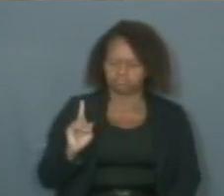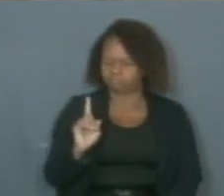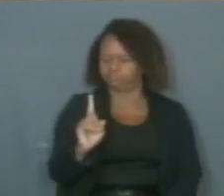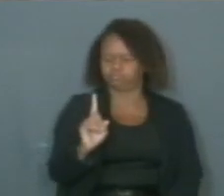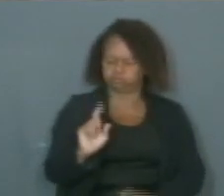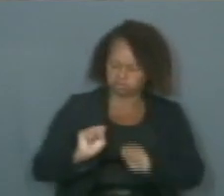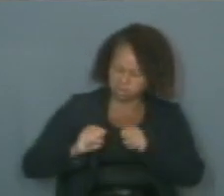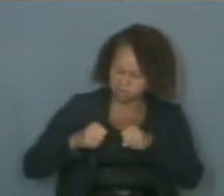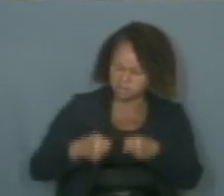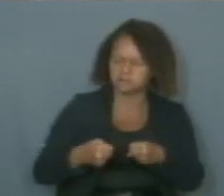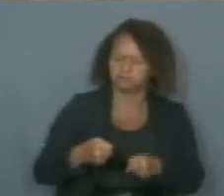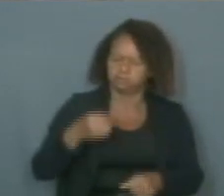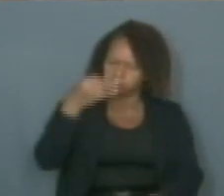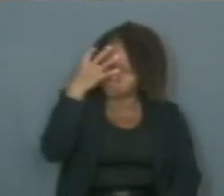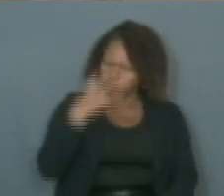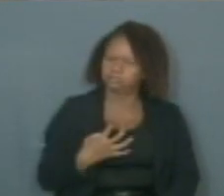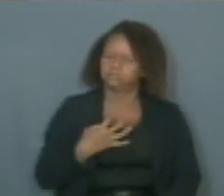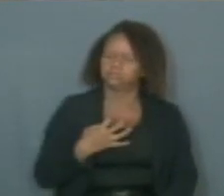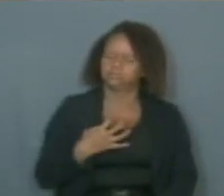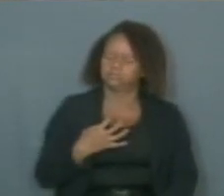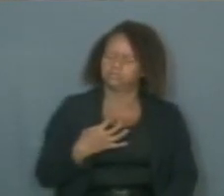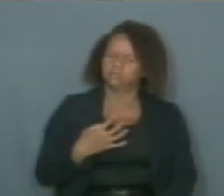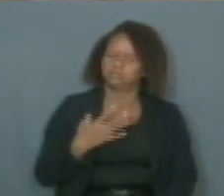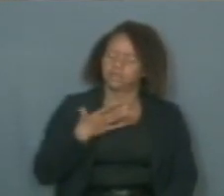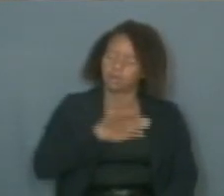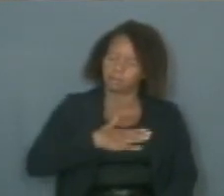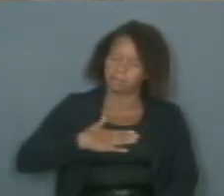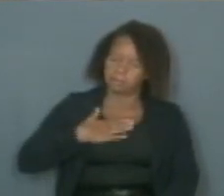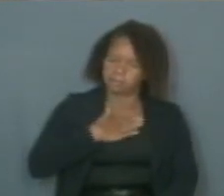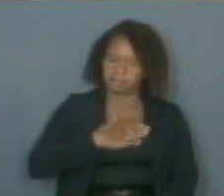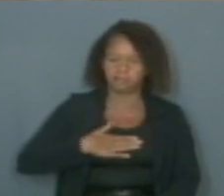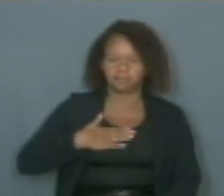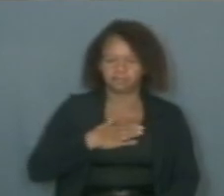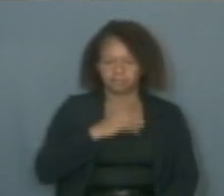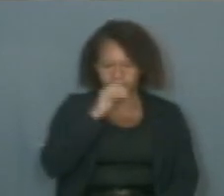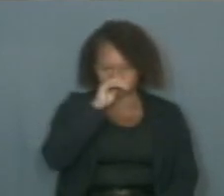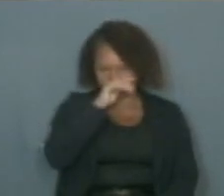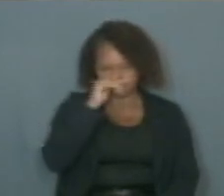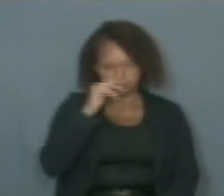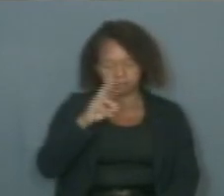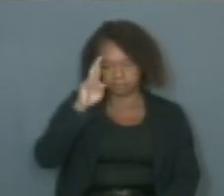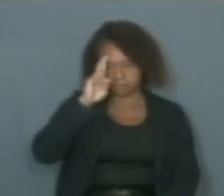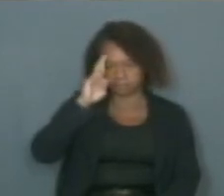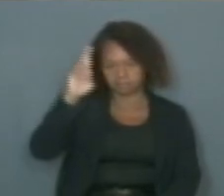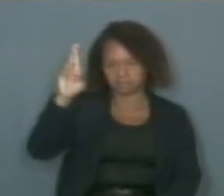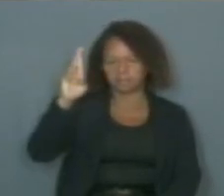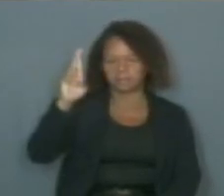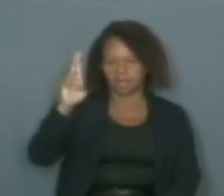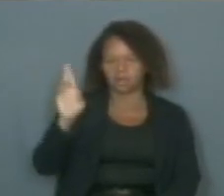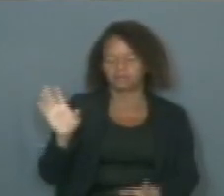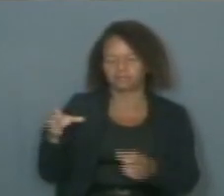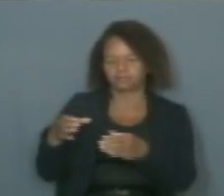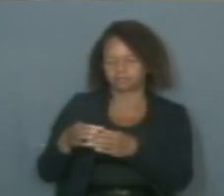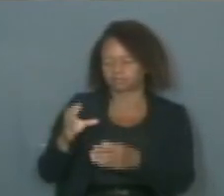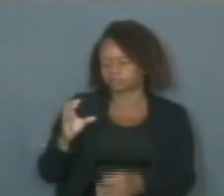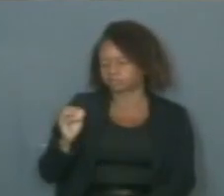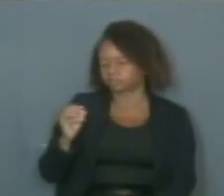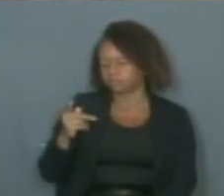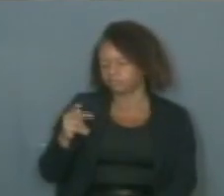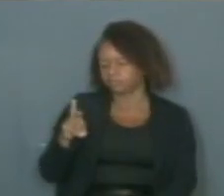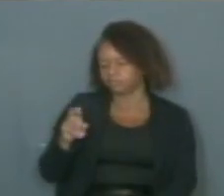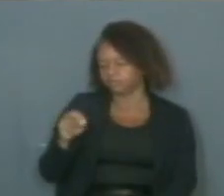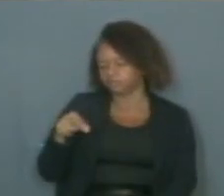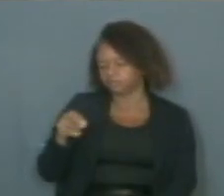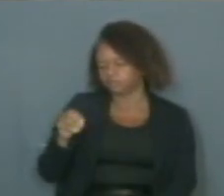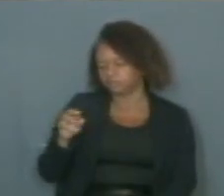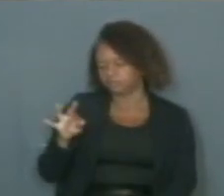guerreiro, valente, honesto, que eu tive o prazer de ser diretor da Copernorte ao lado